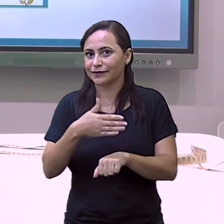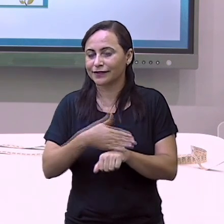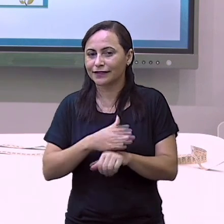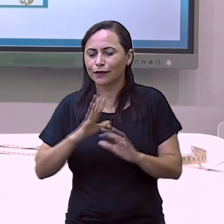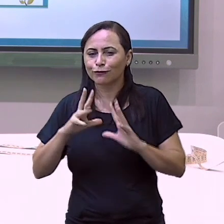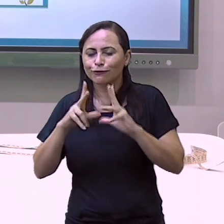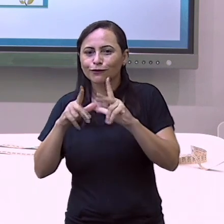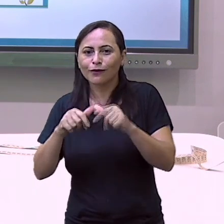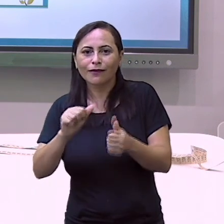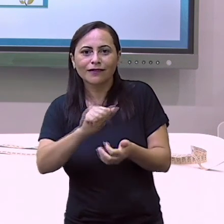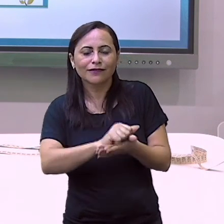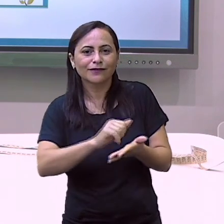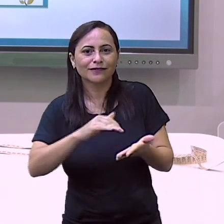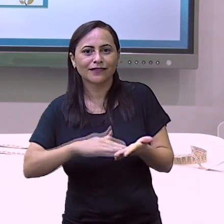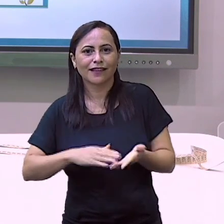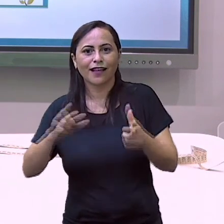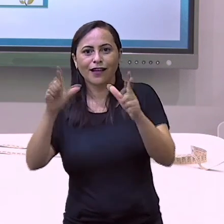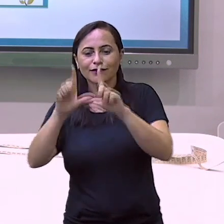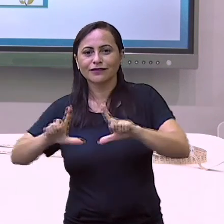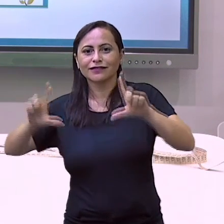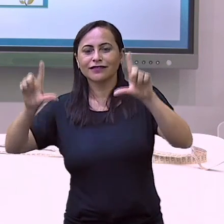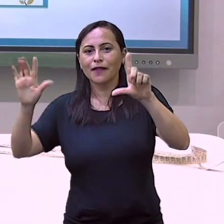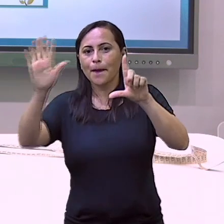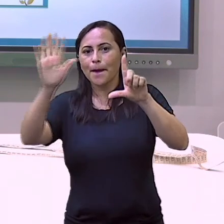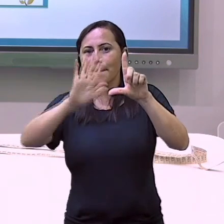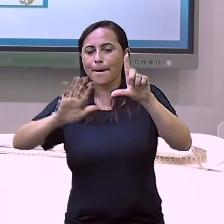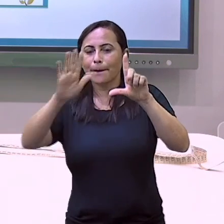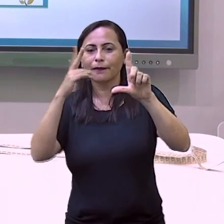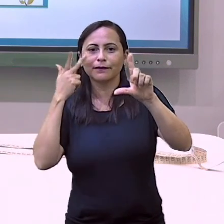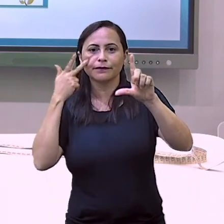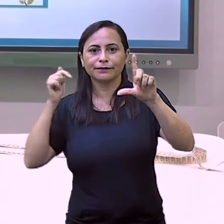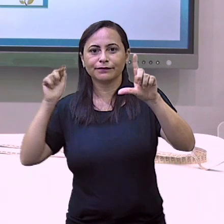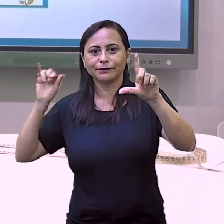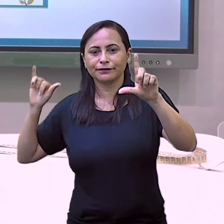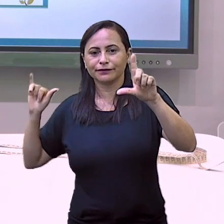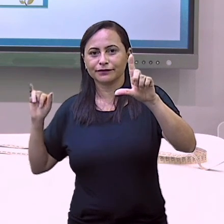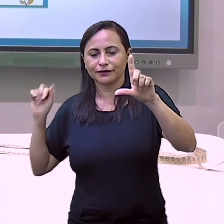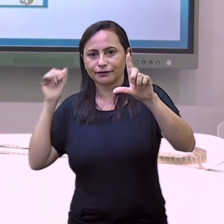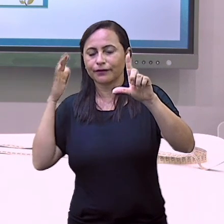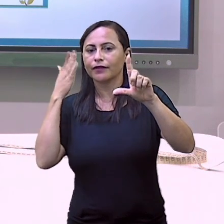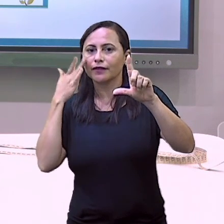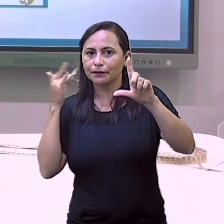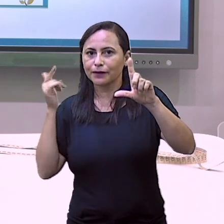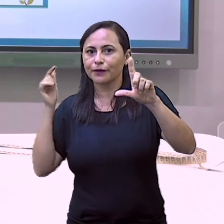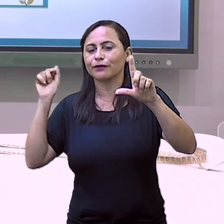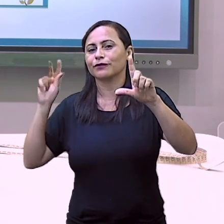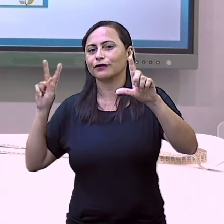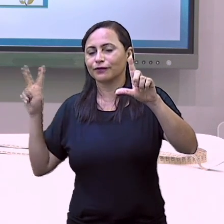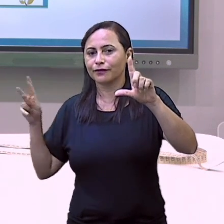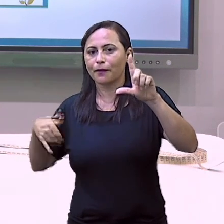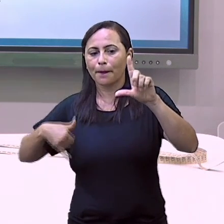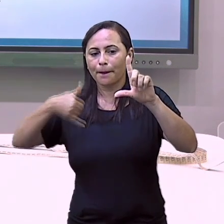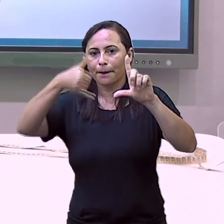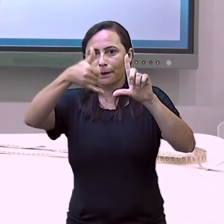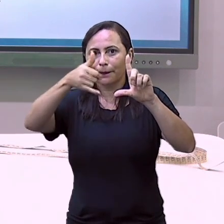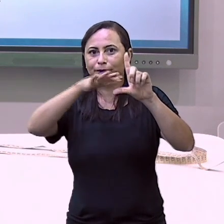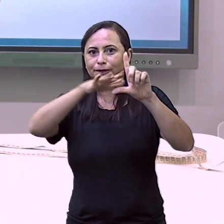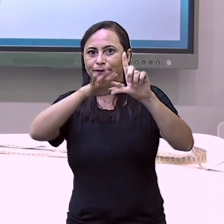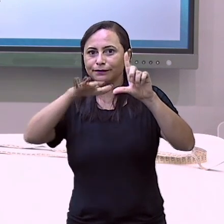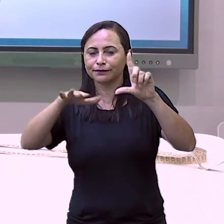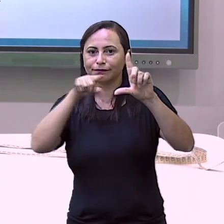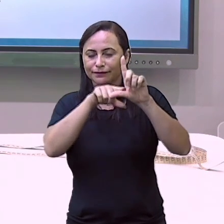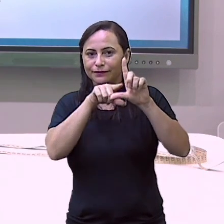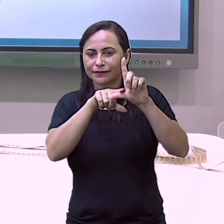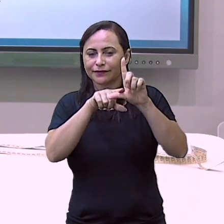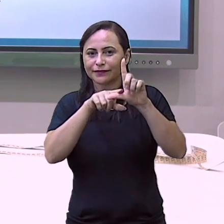atividades na plataforma SMED-GV, aponte a câmera do seu celular na imagem que aparece no canto da tela. Acesse